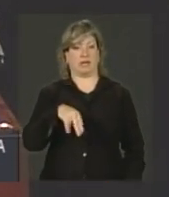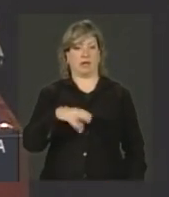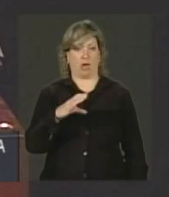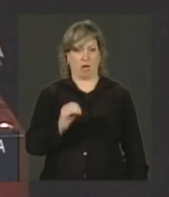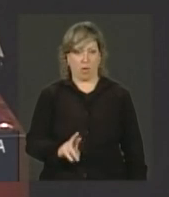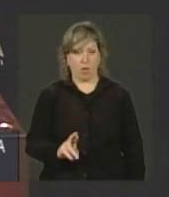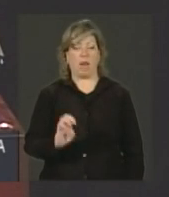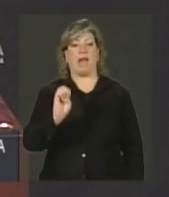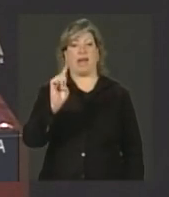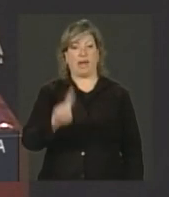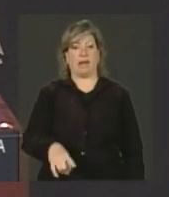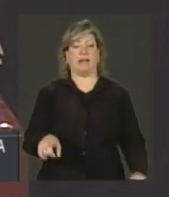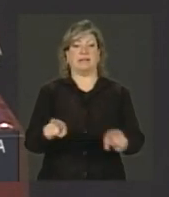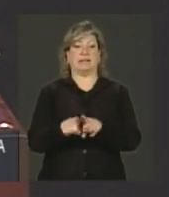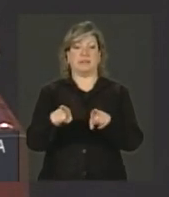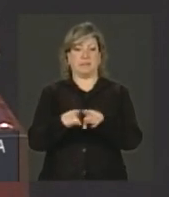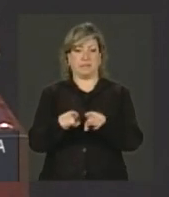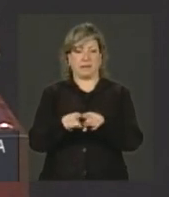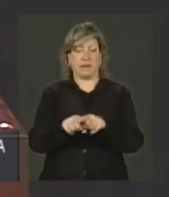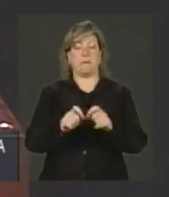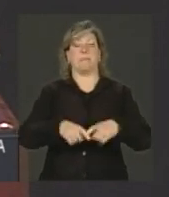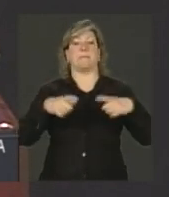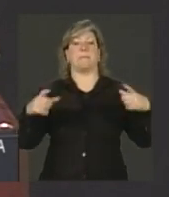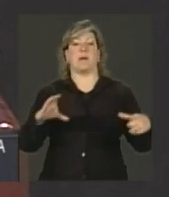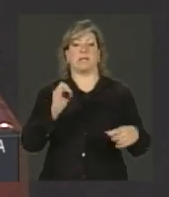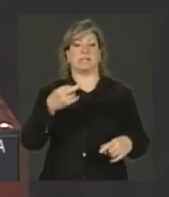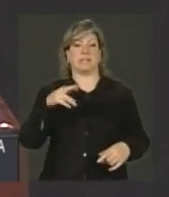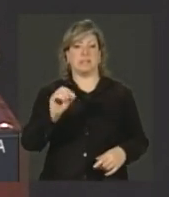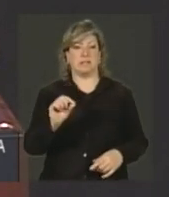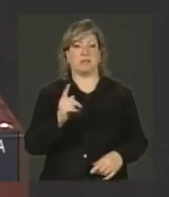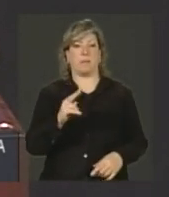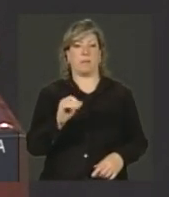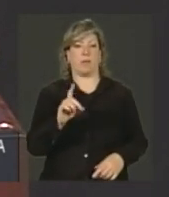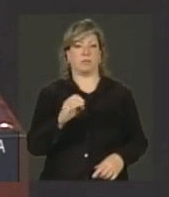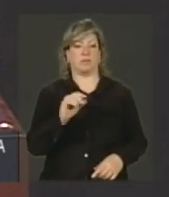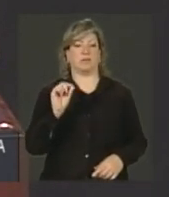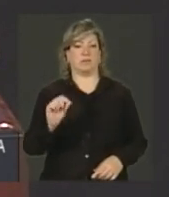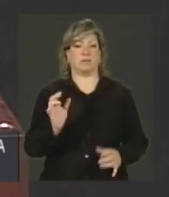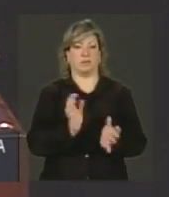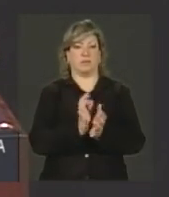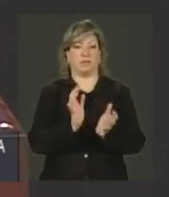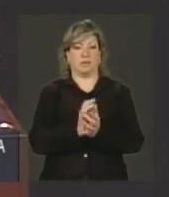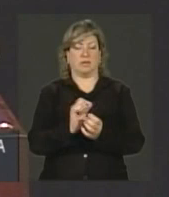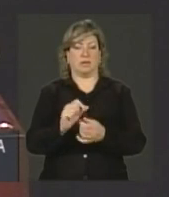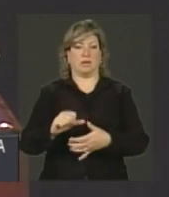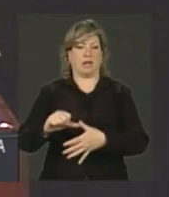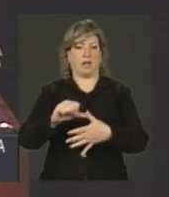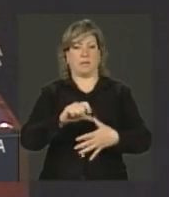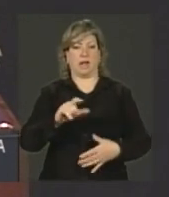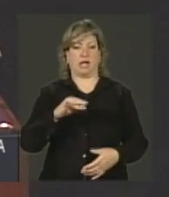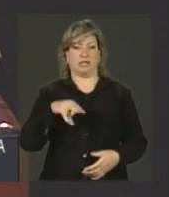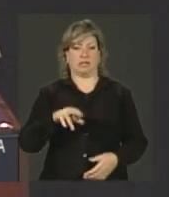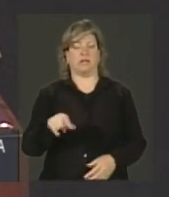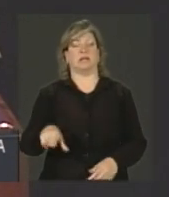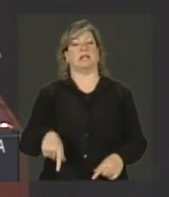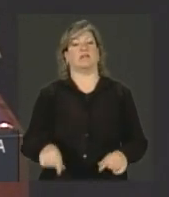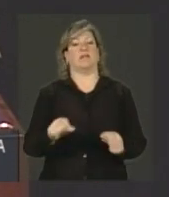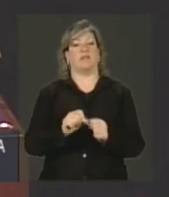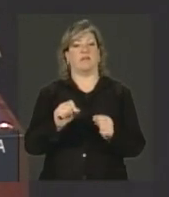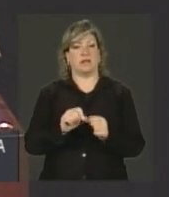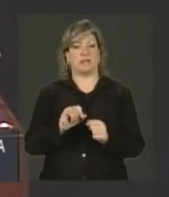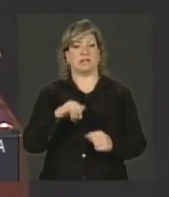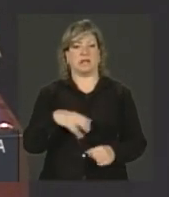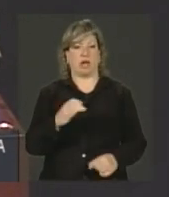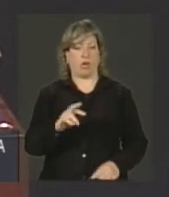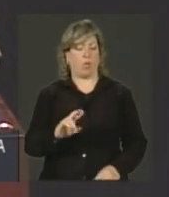é também o maior centro de produção científica em cardiologia da América Latina. Isso faz do INCOR